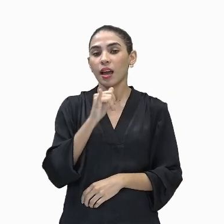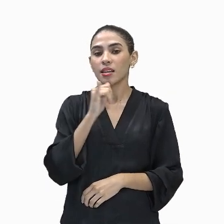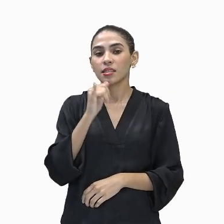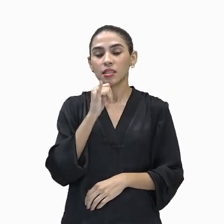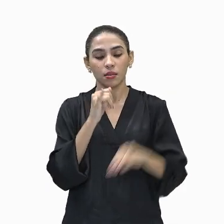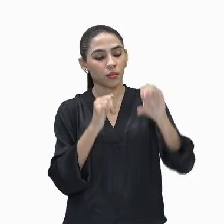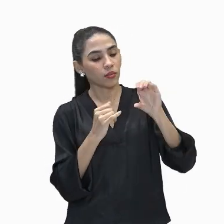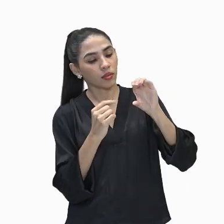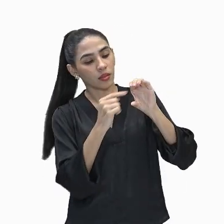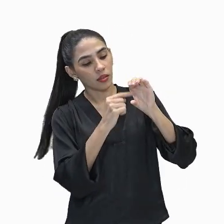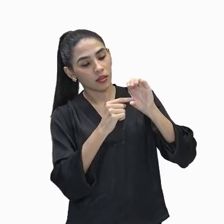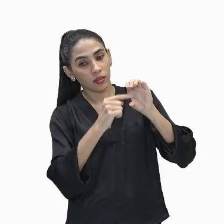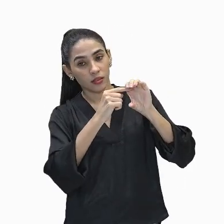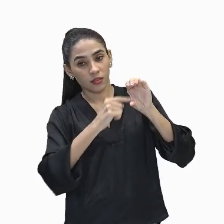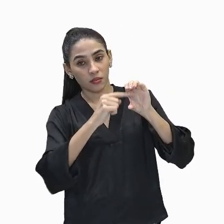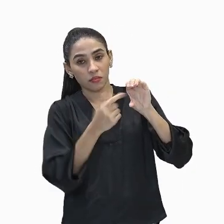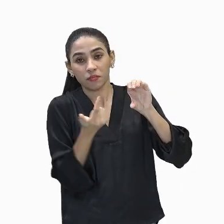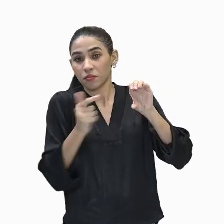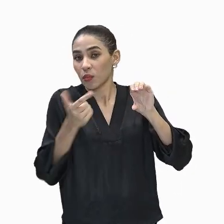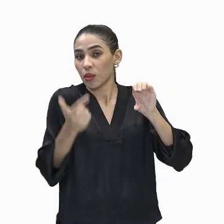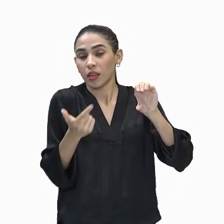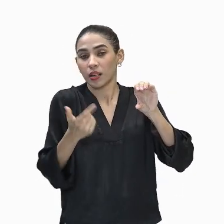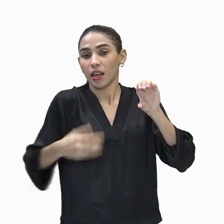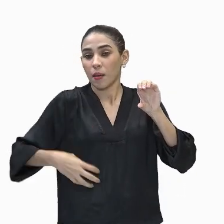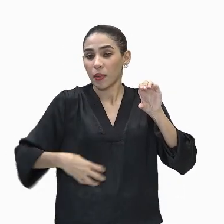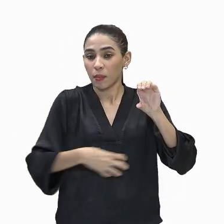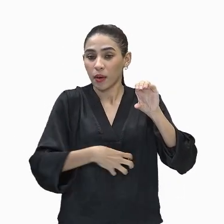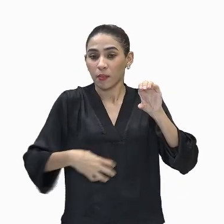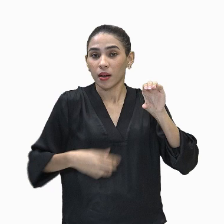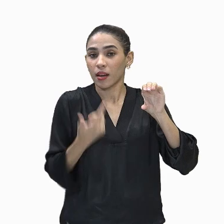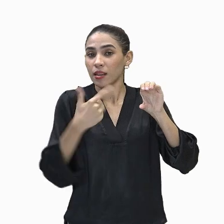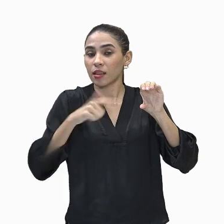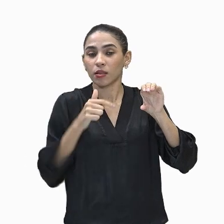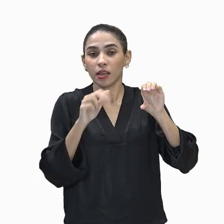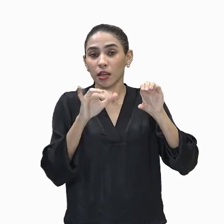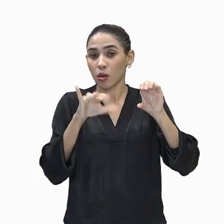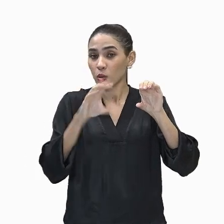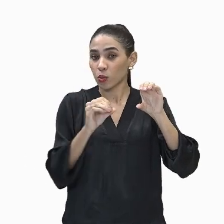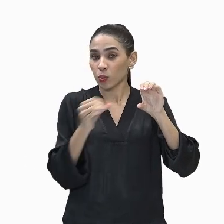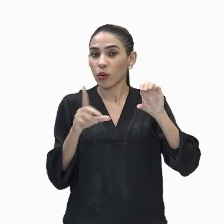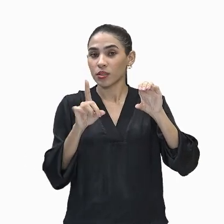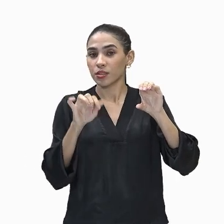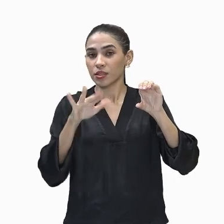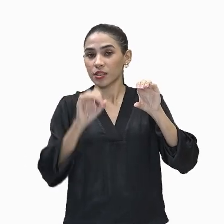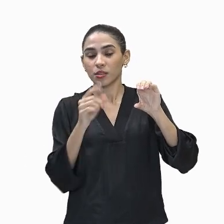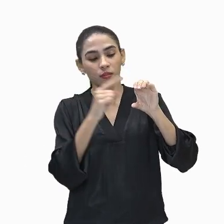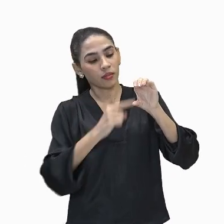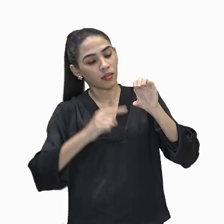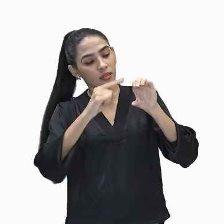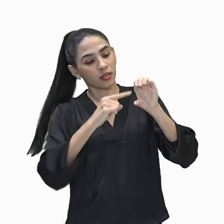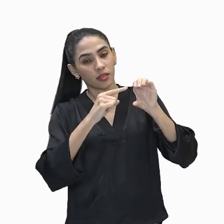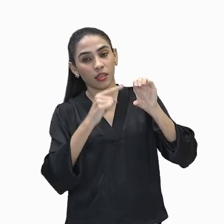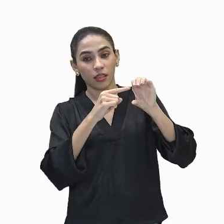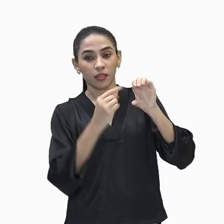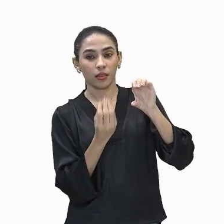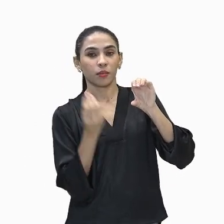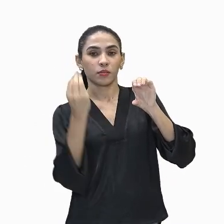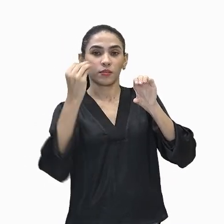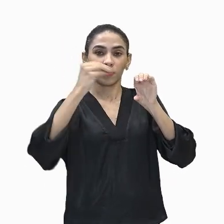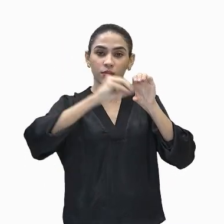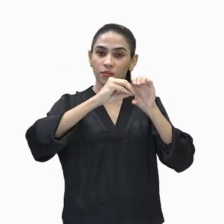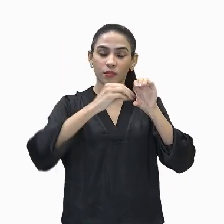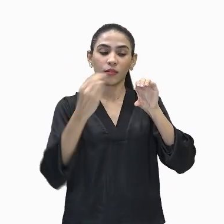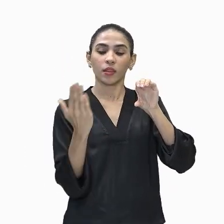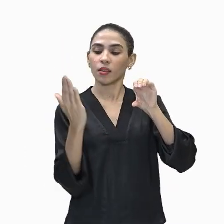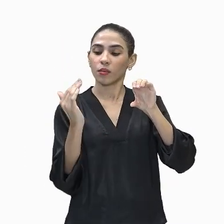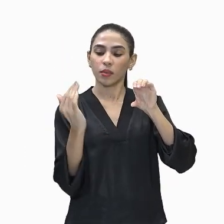bolsas digestivas, né? Já que ele não tem um estômago, não tem um suco digestivo, mas ele vai colocar ali nessa bolsa, né? Aquele